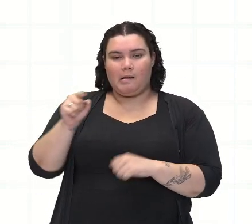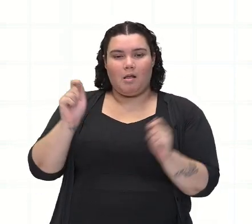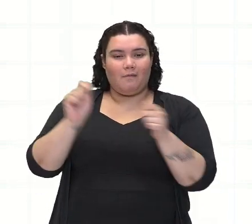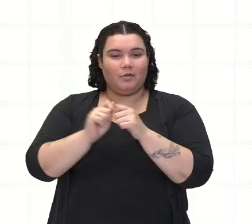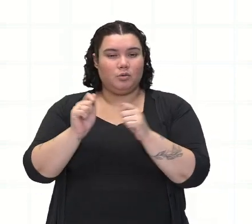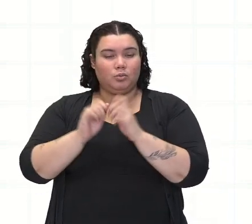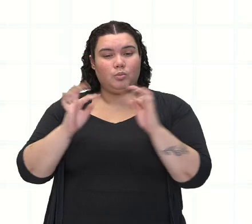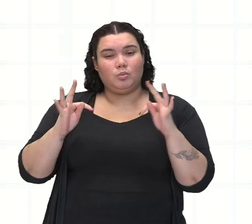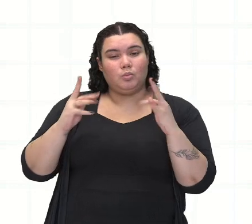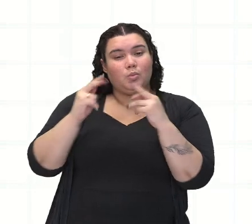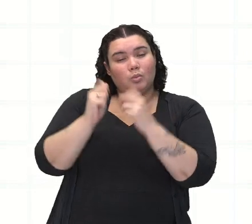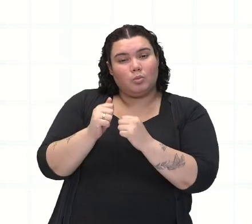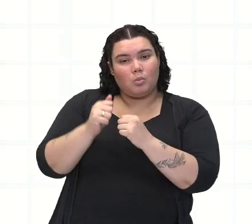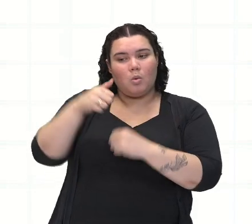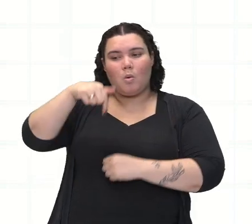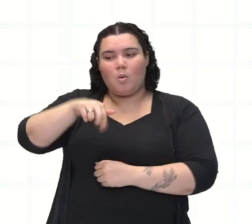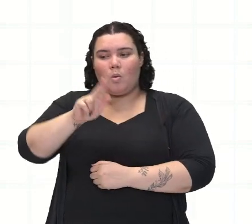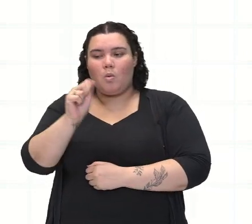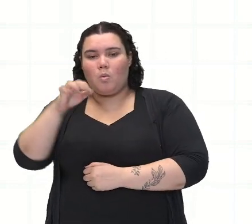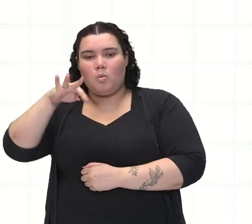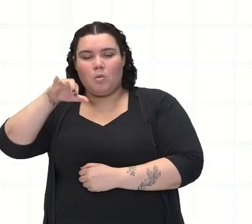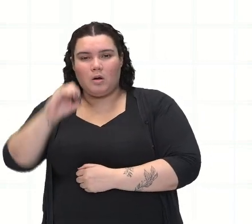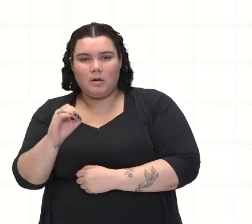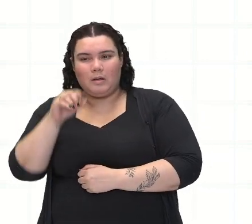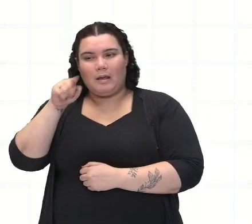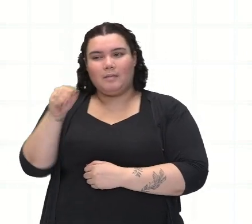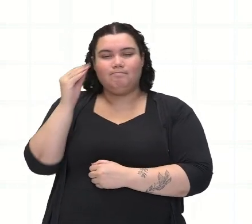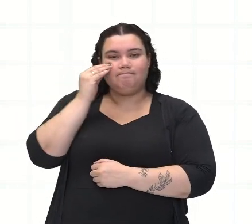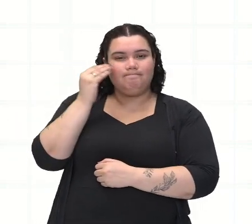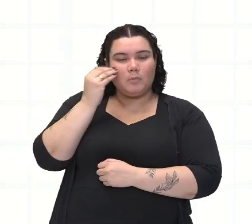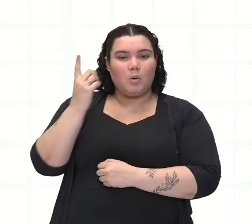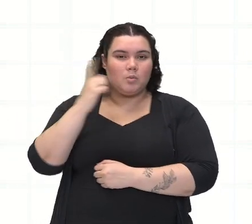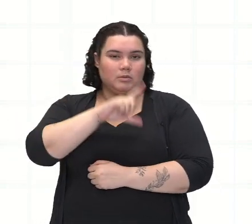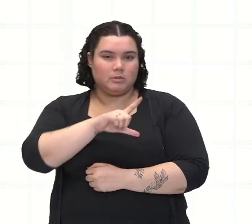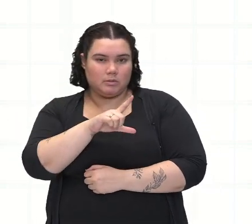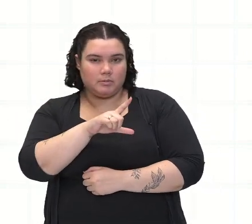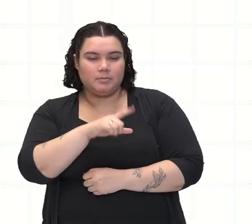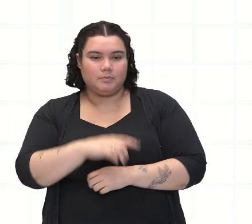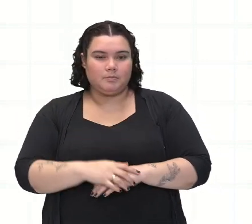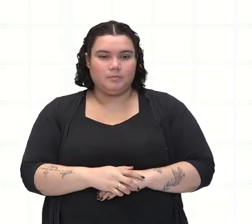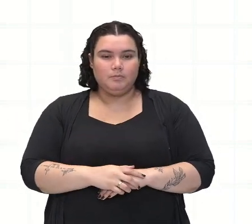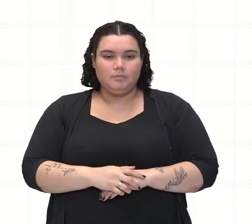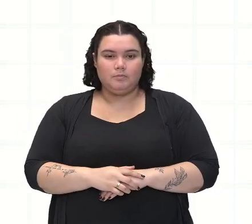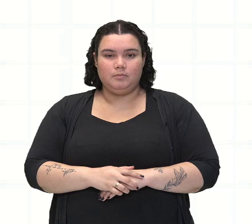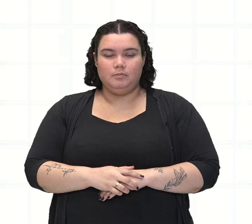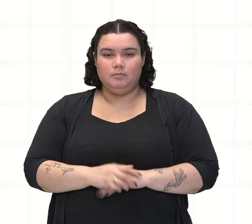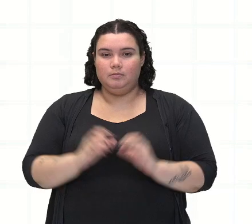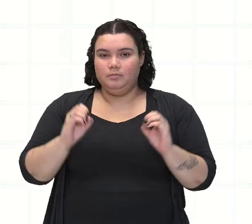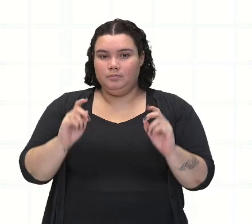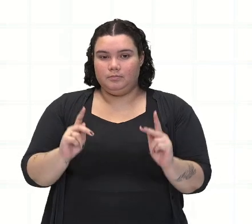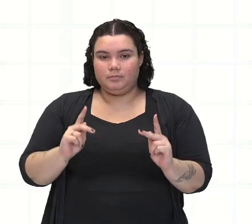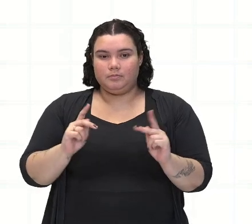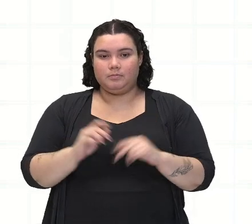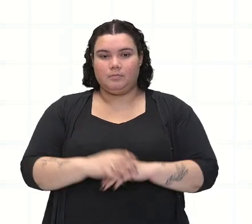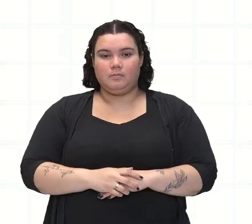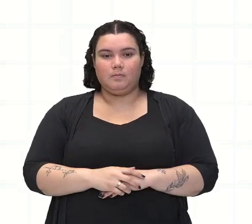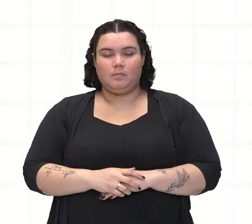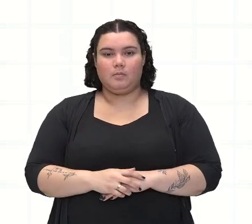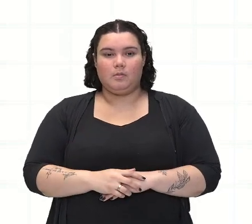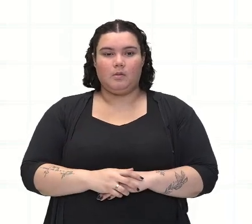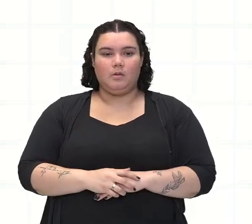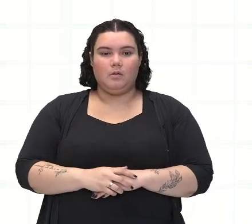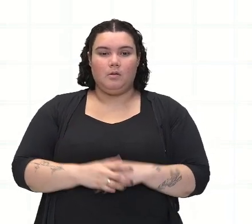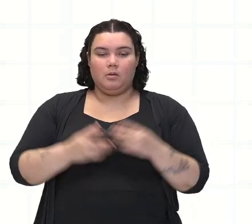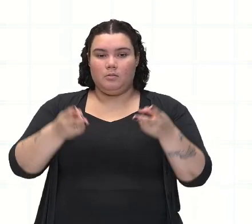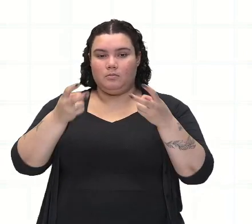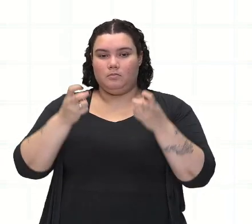tudo quanto estava ao seu alcance. Certo, turma? Então, observem